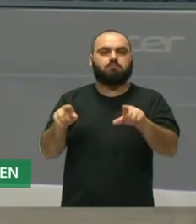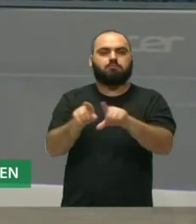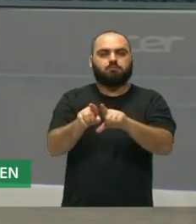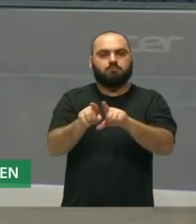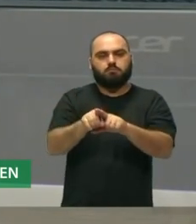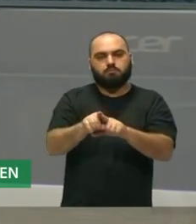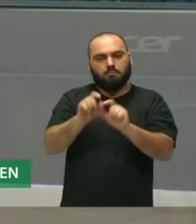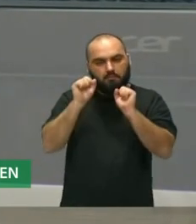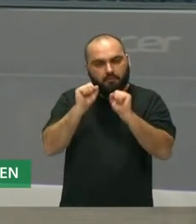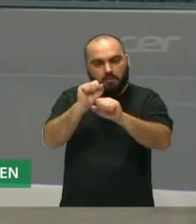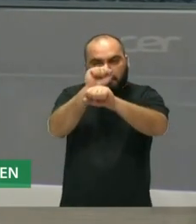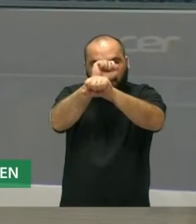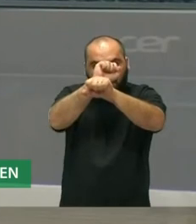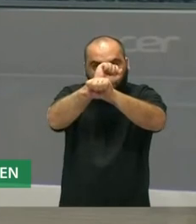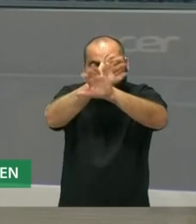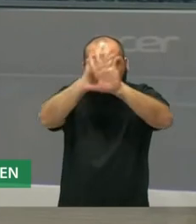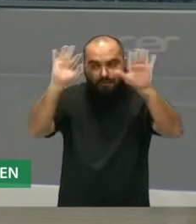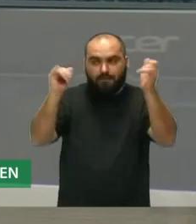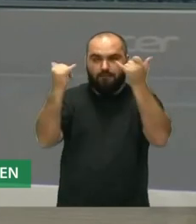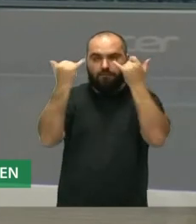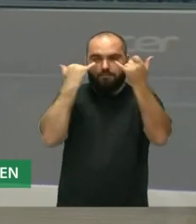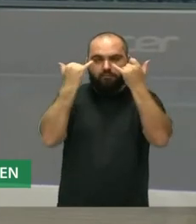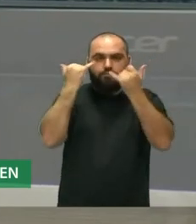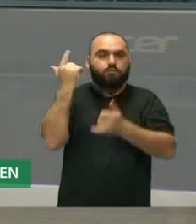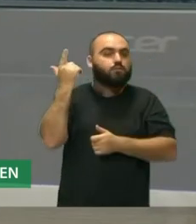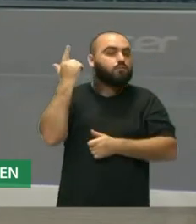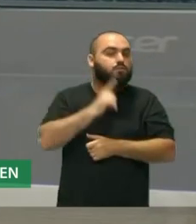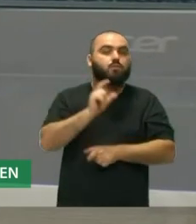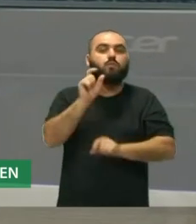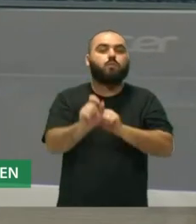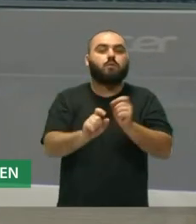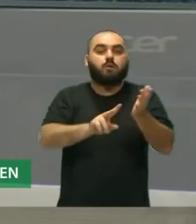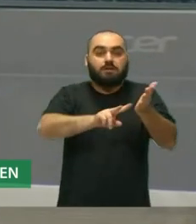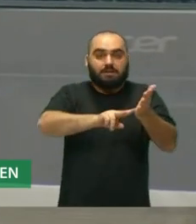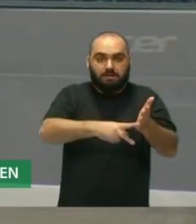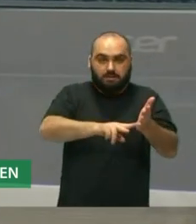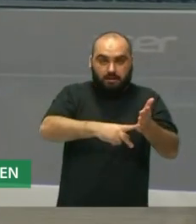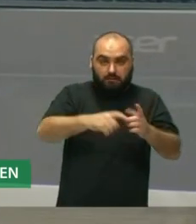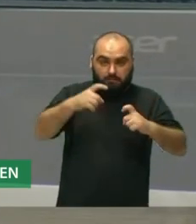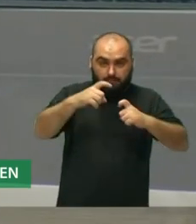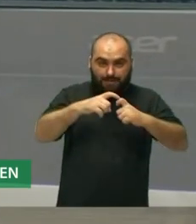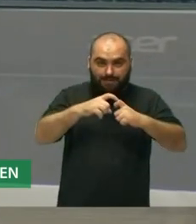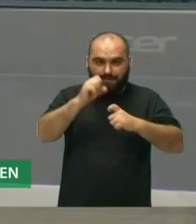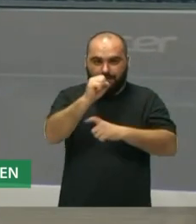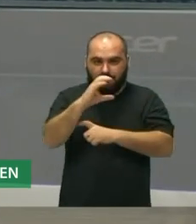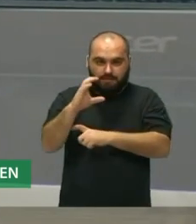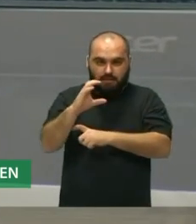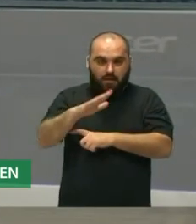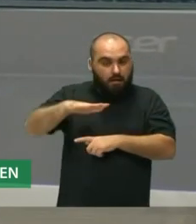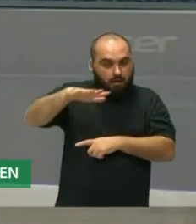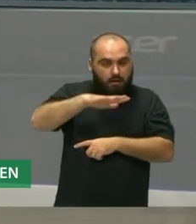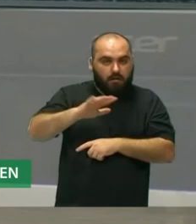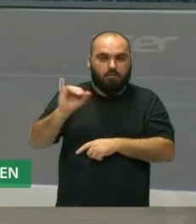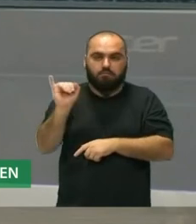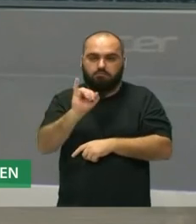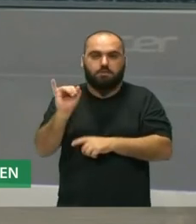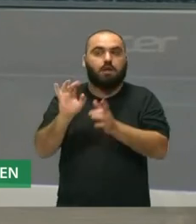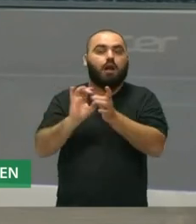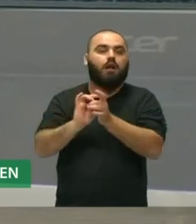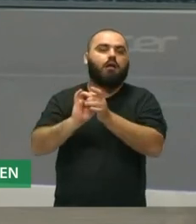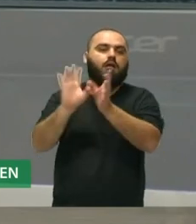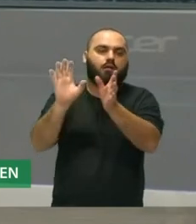situações e informar que o Sindicato dos Médicos de Santa Catarina Regional de Itajaí está à